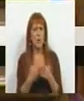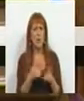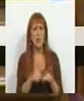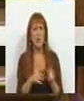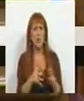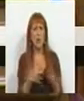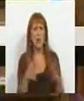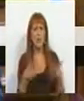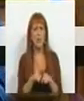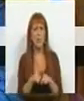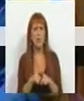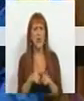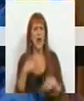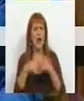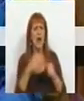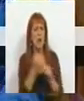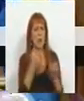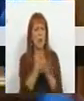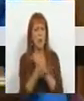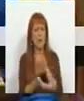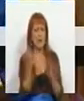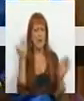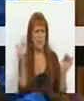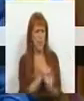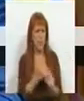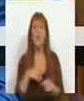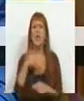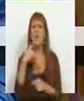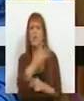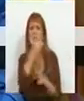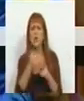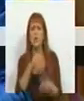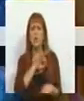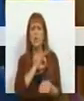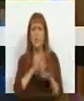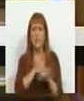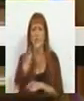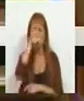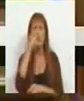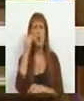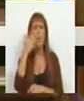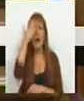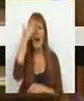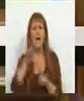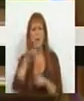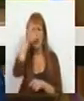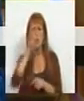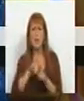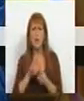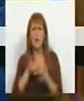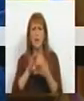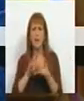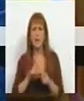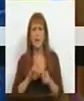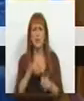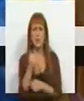ao crescimento e retira fogo à geração de emprego. Coloco uma segunda pergunta aos senhores membros do Governo. Como prevê o Governo financiar-se